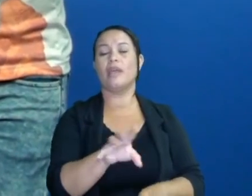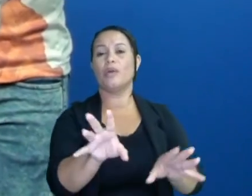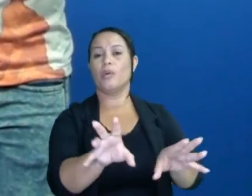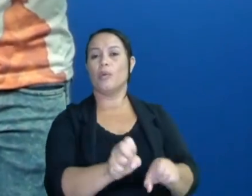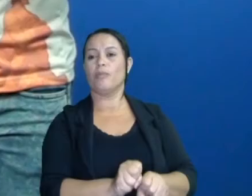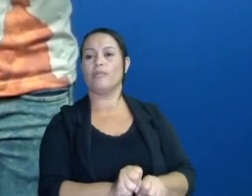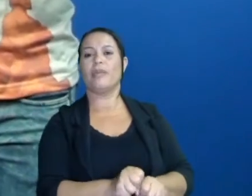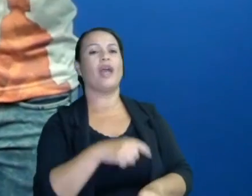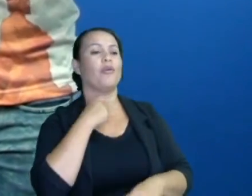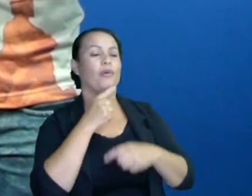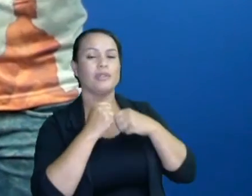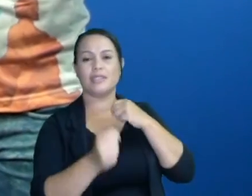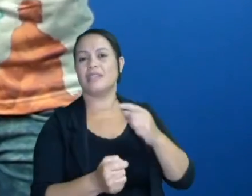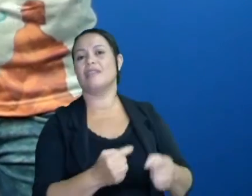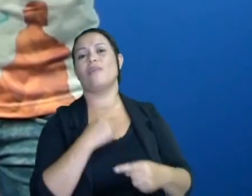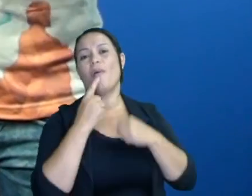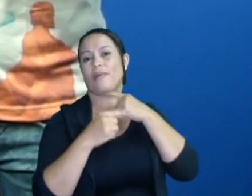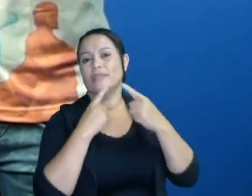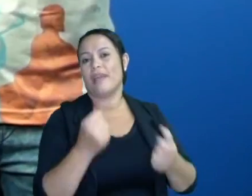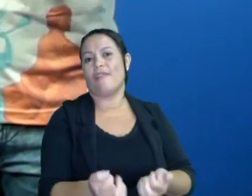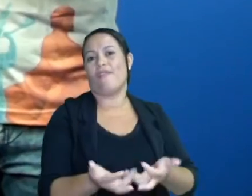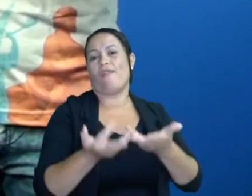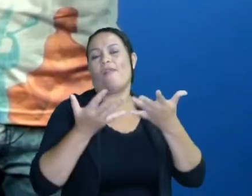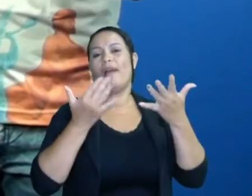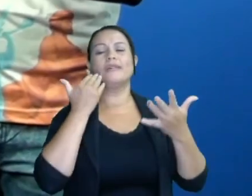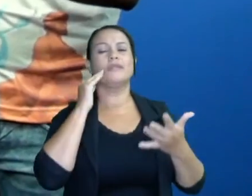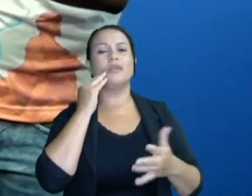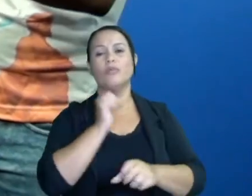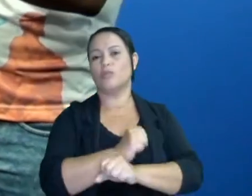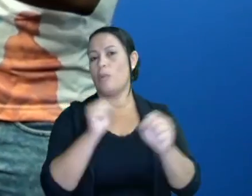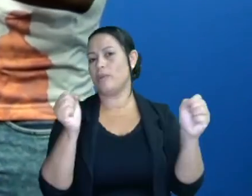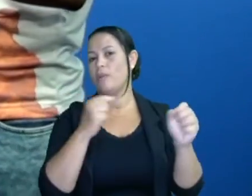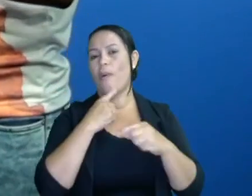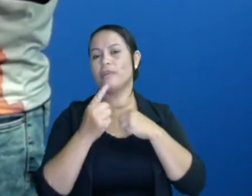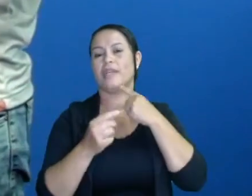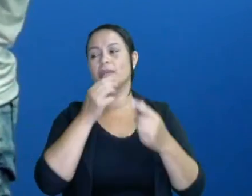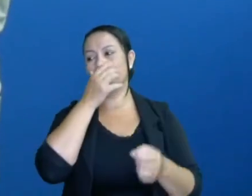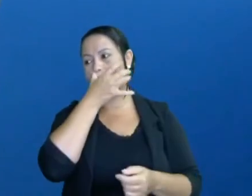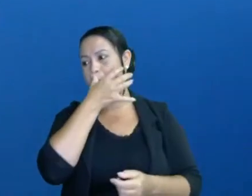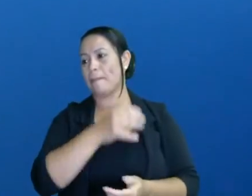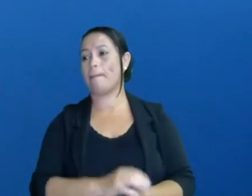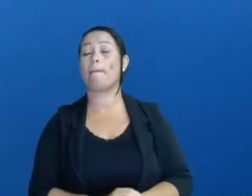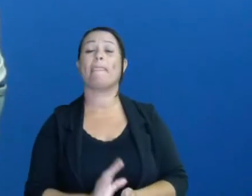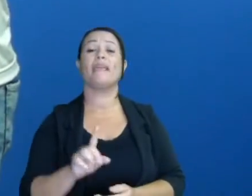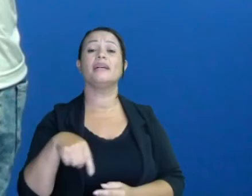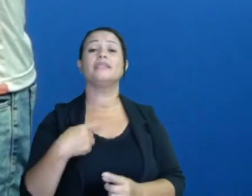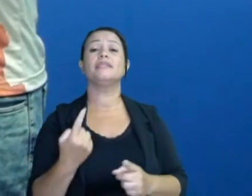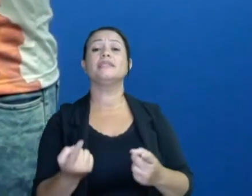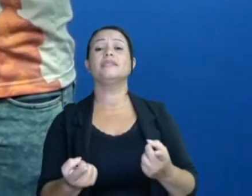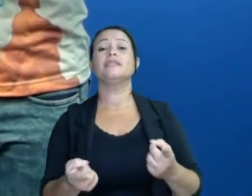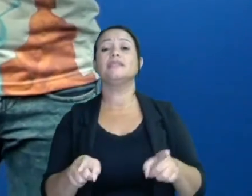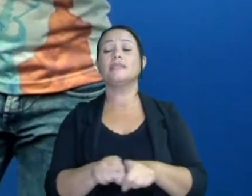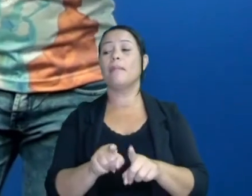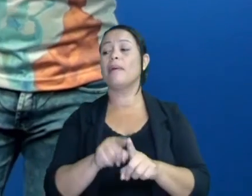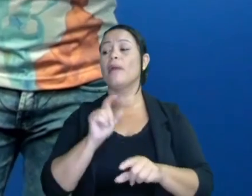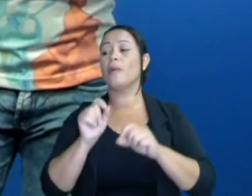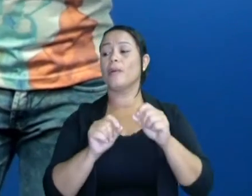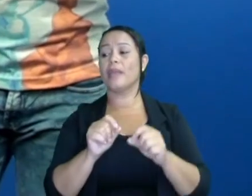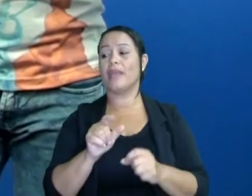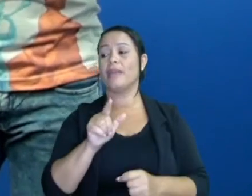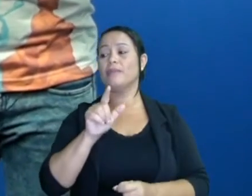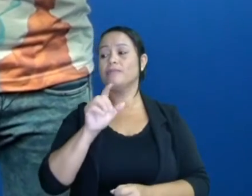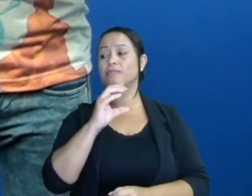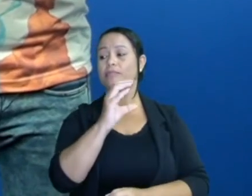oxigênio suficiente para que haja uma combustão, para que haja um incêndio, uma explosão. Além disso, o gás carbônico é